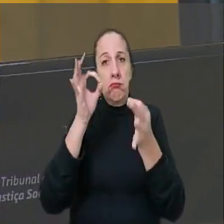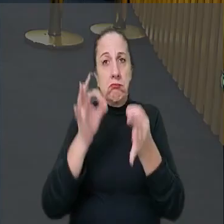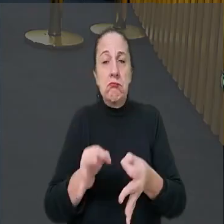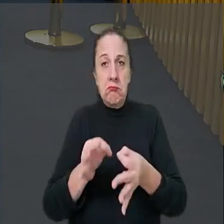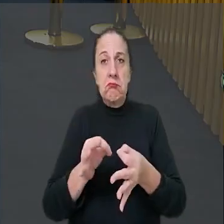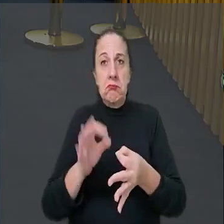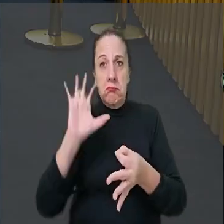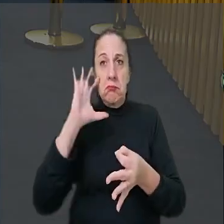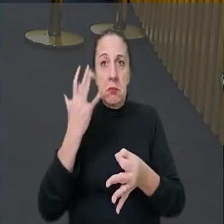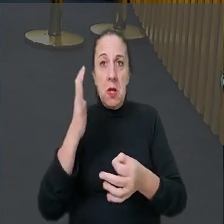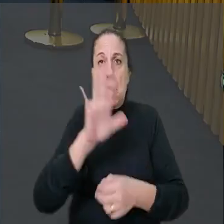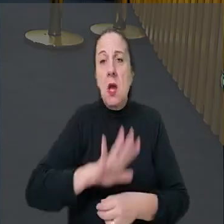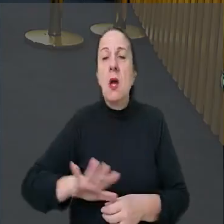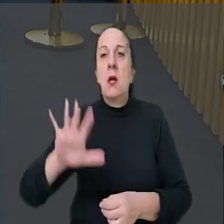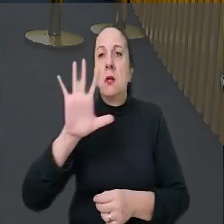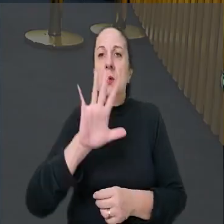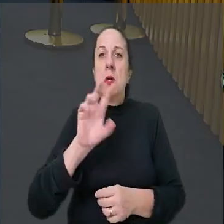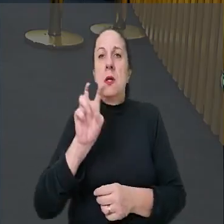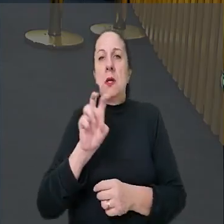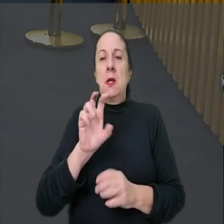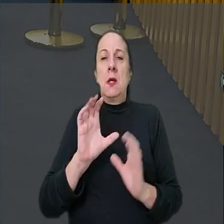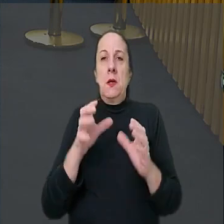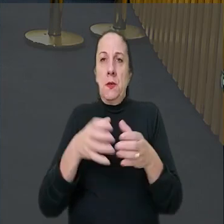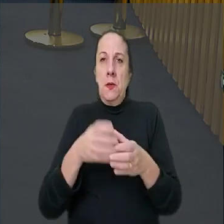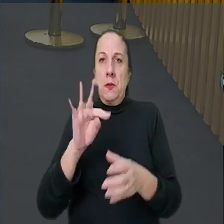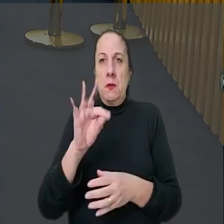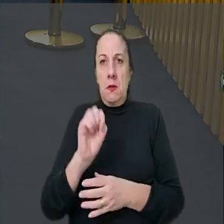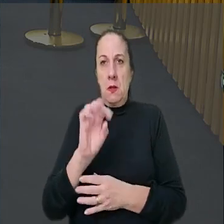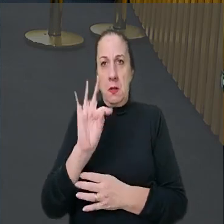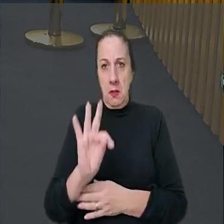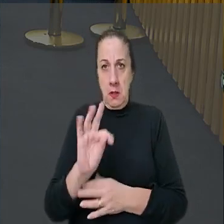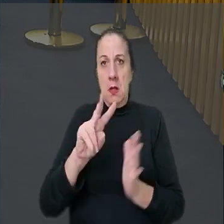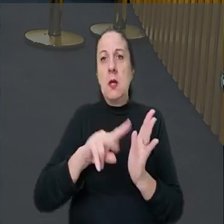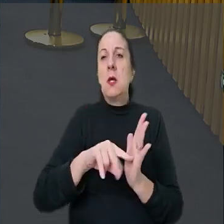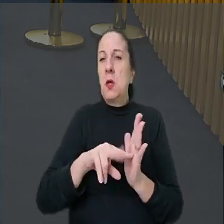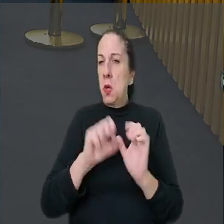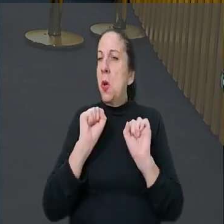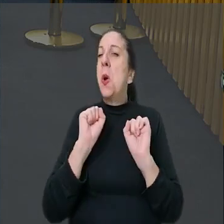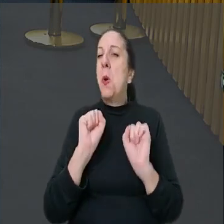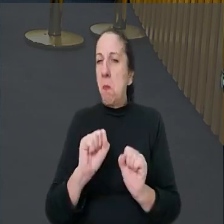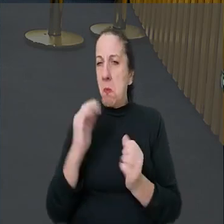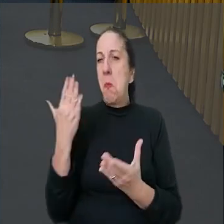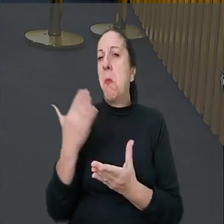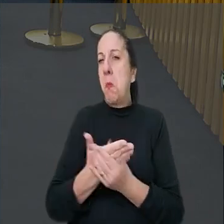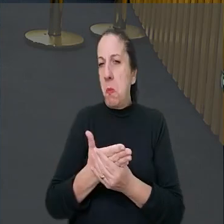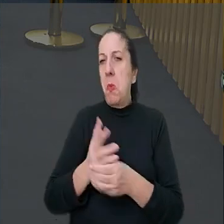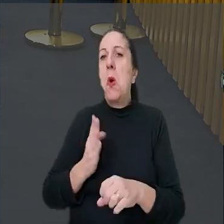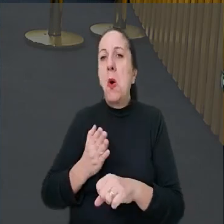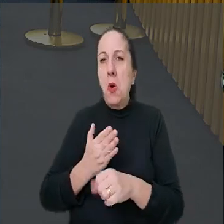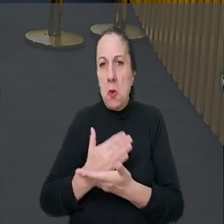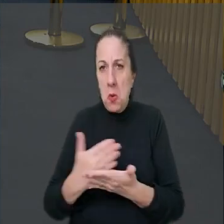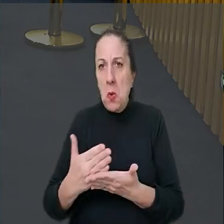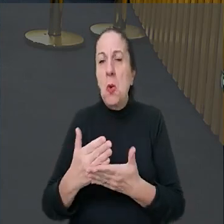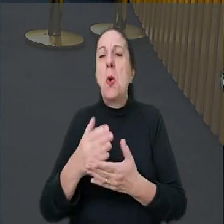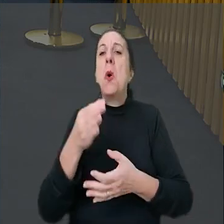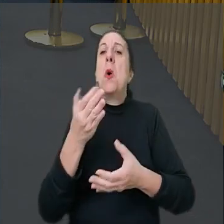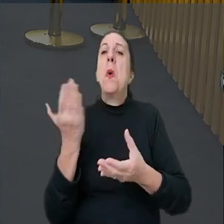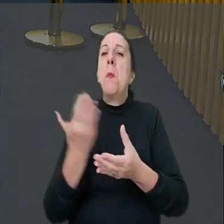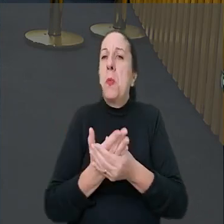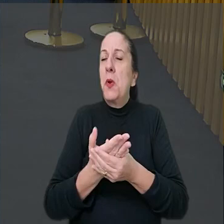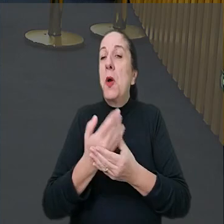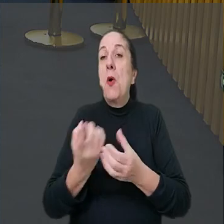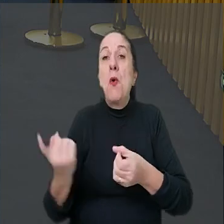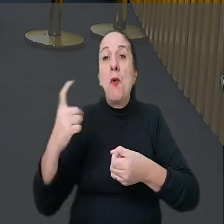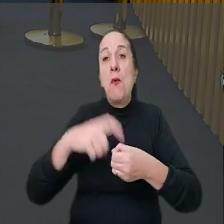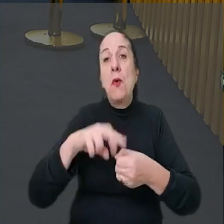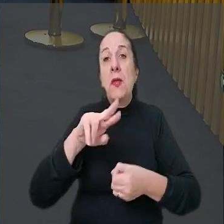agravada. Assim, por unanimidade, a 5ª turma do TST decidiu que o sindicato pode ajuizar a ação. Agora o processo deve